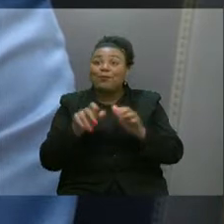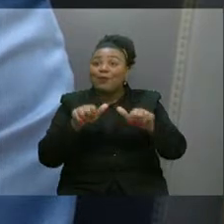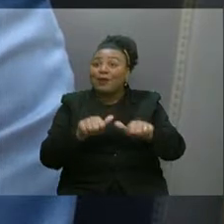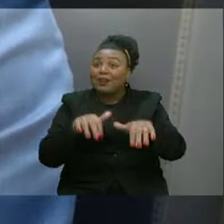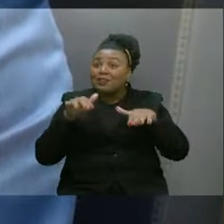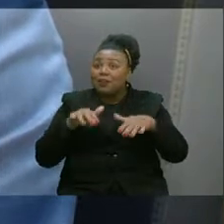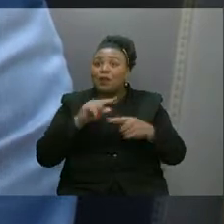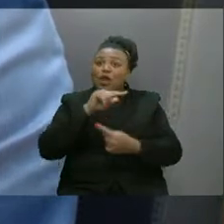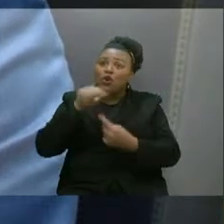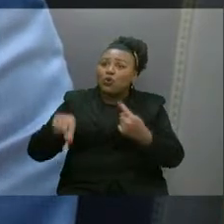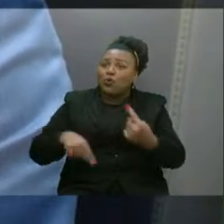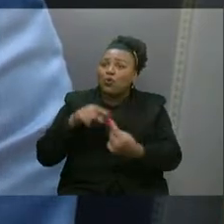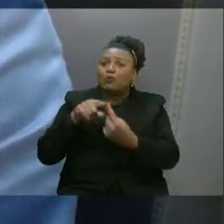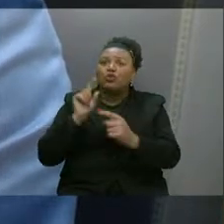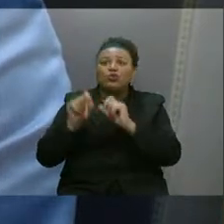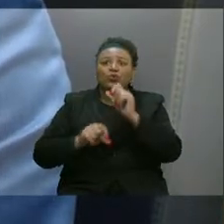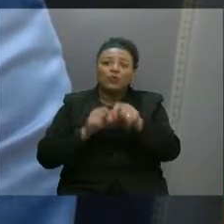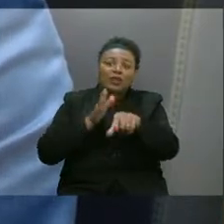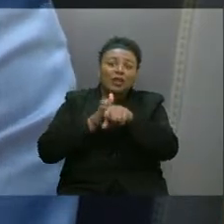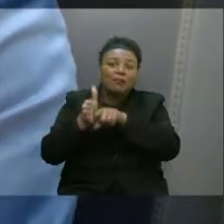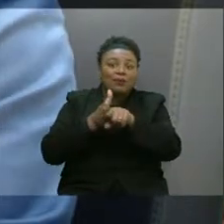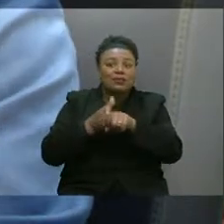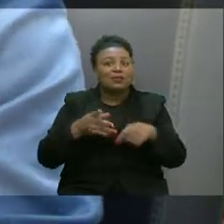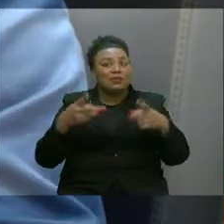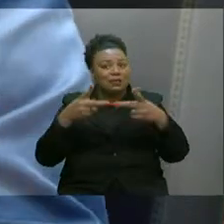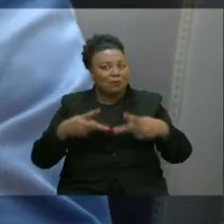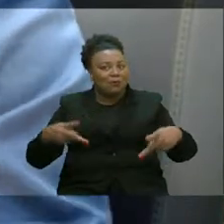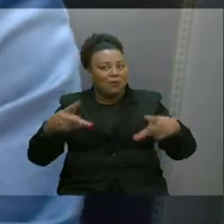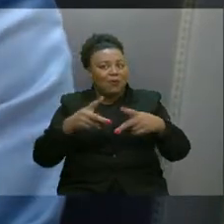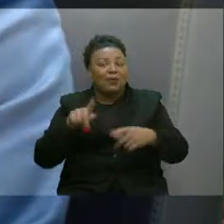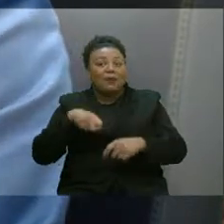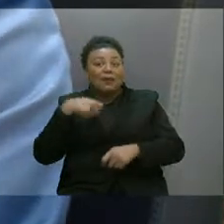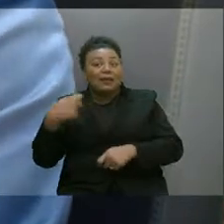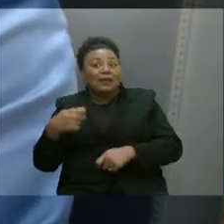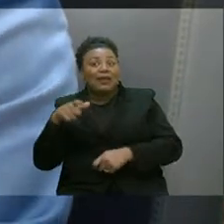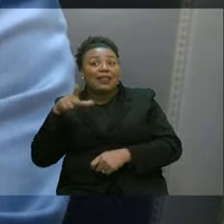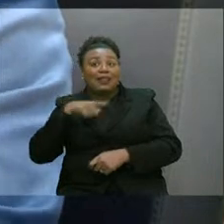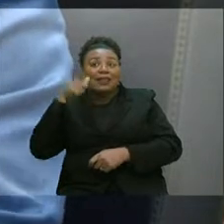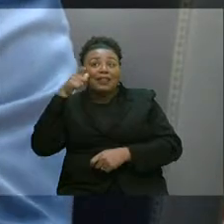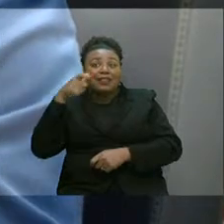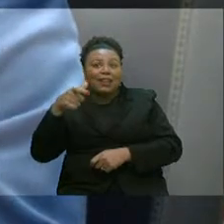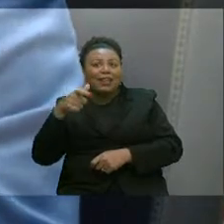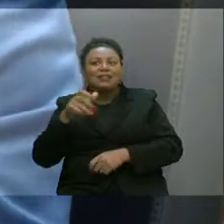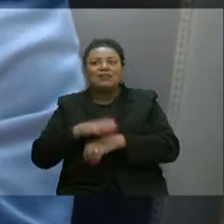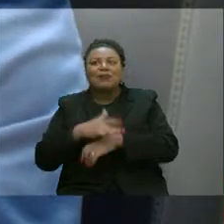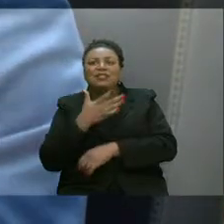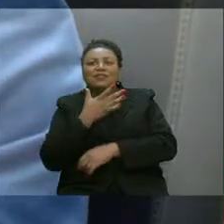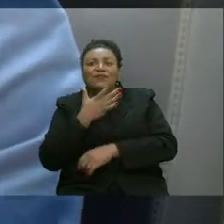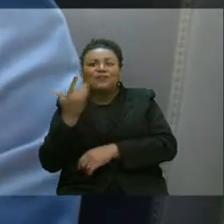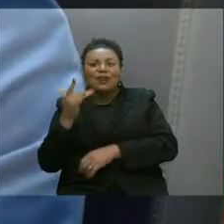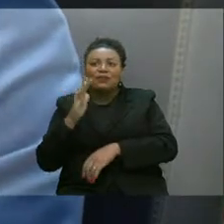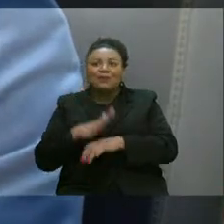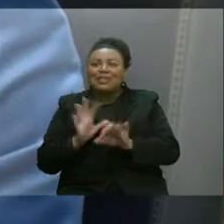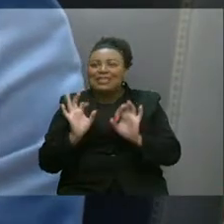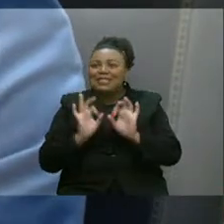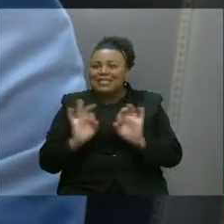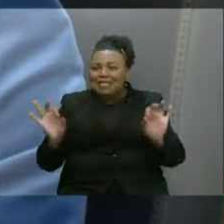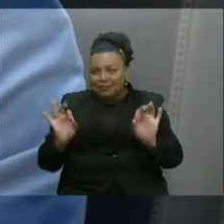para fins de pesquisa da parte da população e daqueles interessados que queiram, de maneira mais fácil, mais simples,